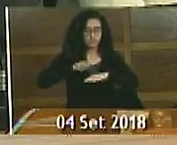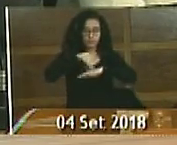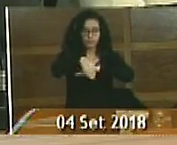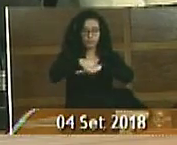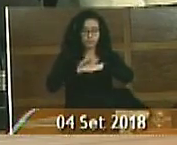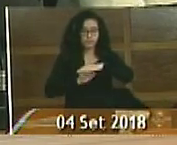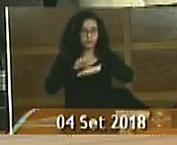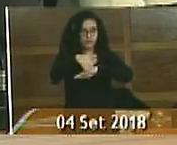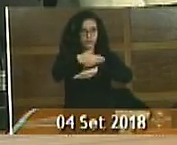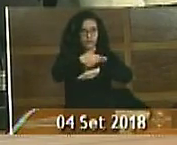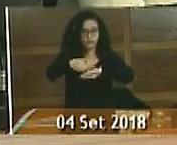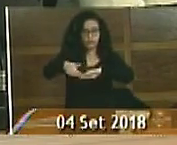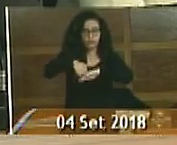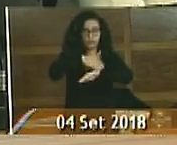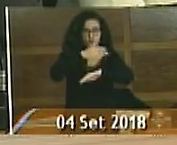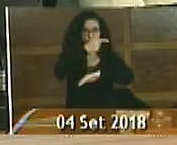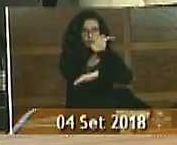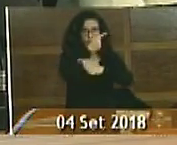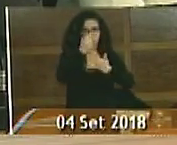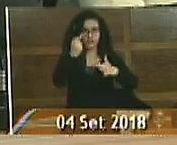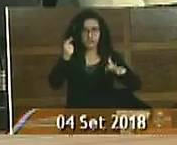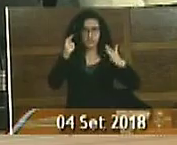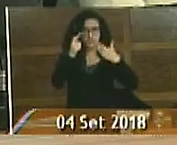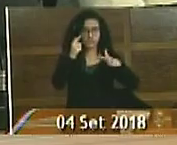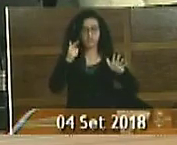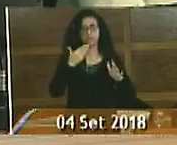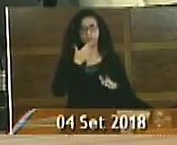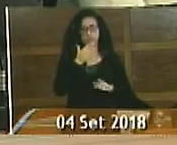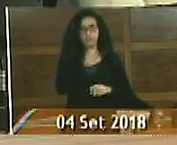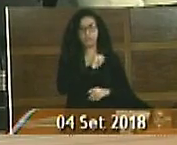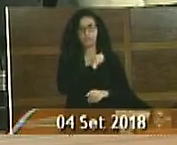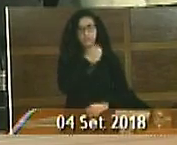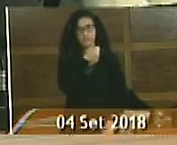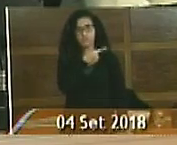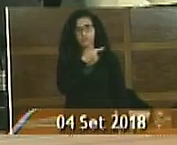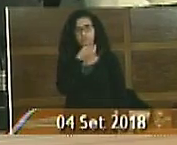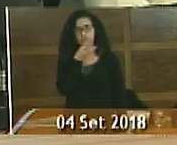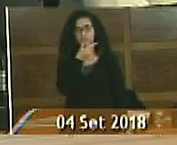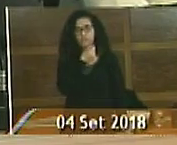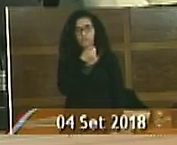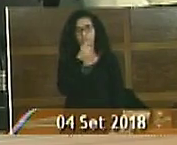Valdomiro Honório, bairro Garato Caia. Indicação 2310.